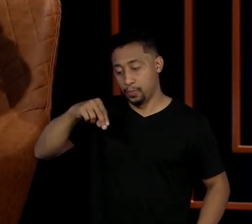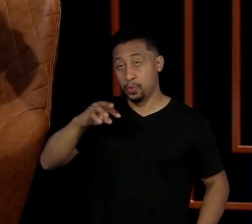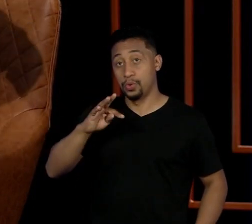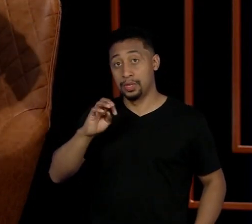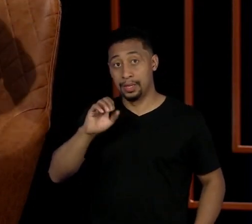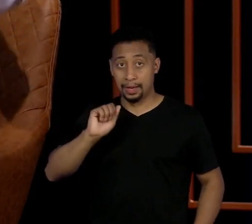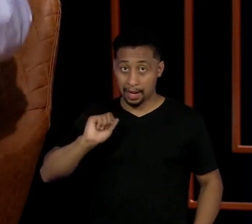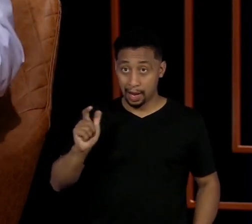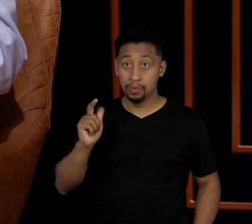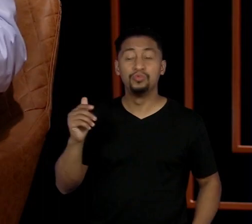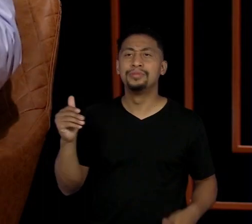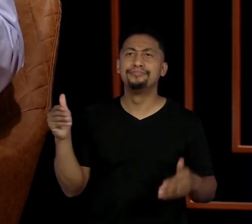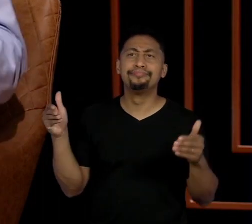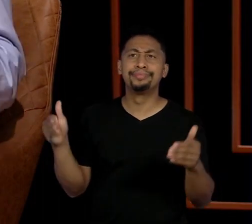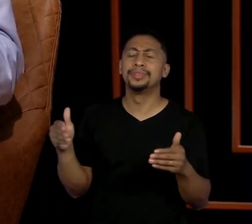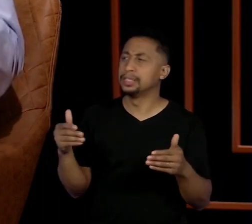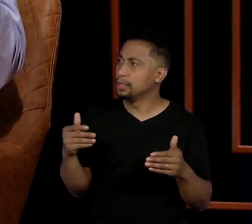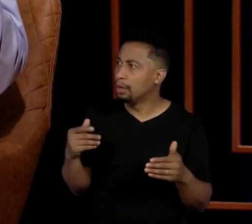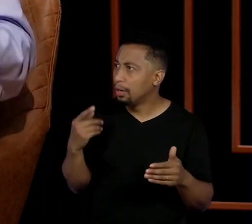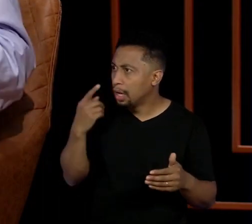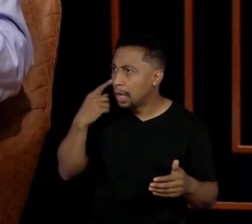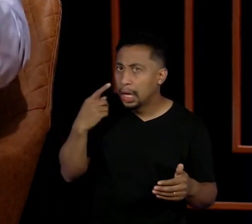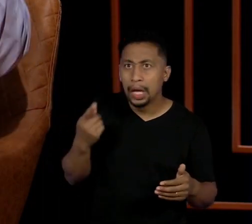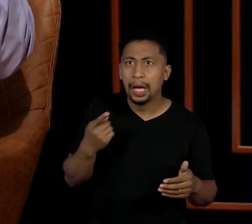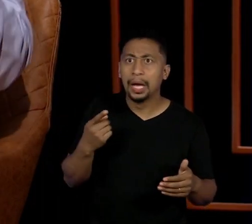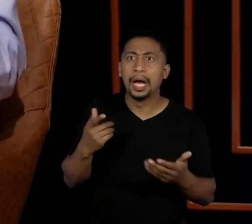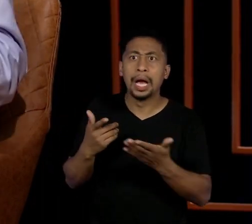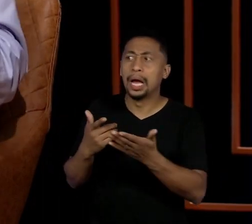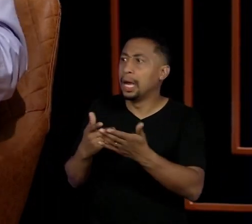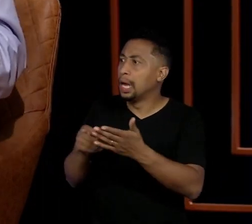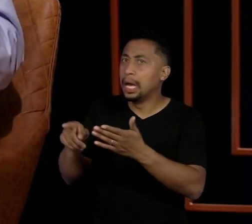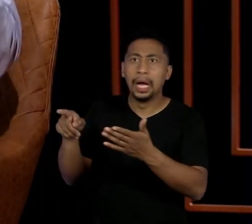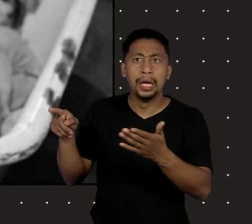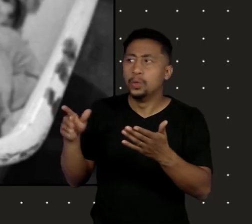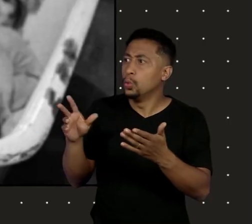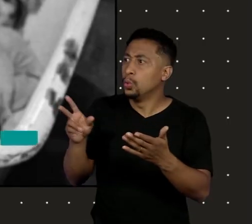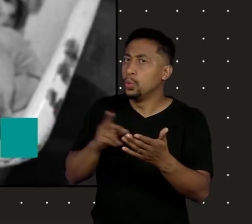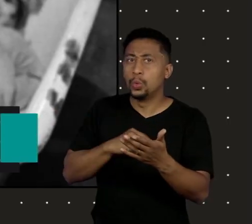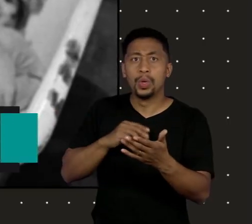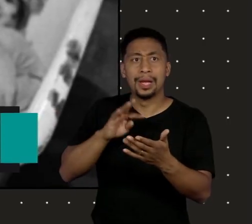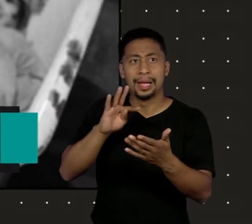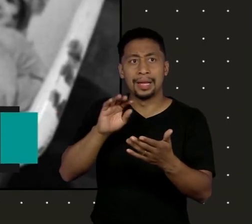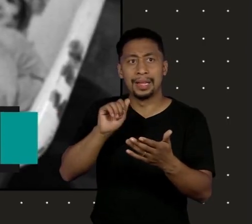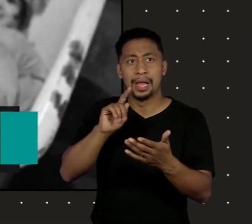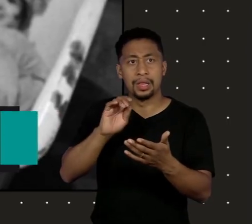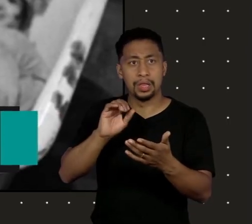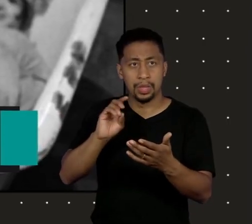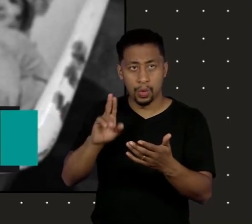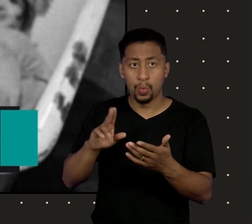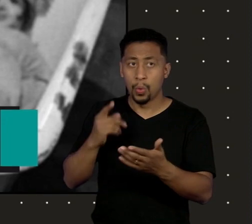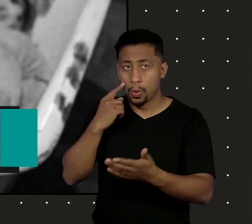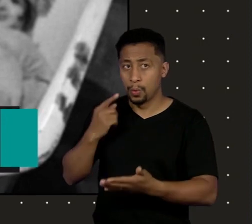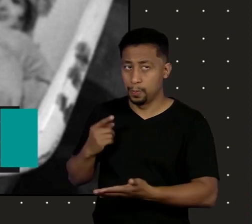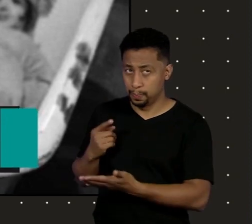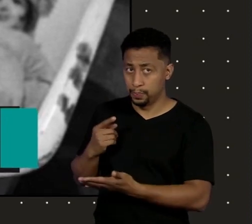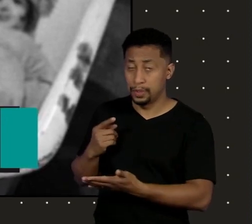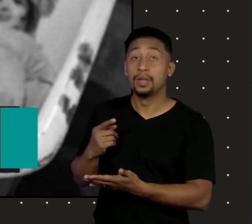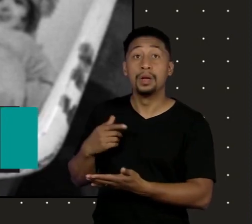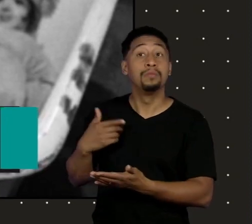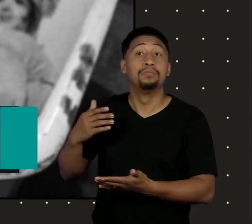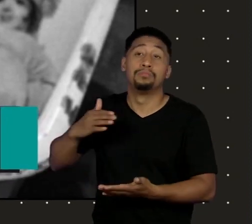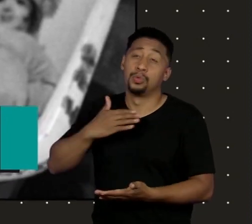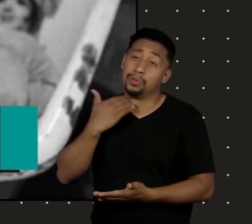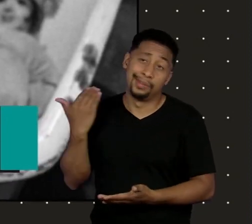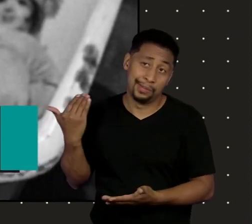a gente deu de cara com a classe morta do Tadeusz Kantor sendo apresentada. O Tadeusz Kantor já tinha acabado de morrer, mas os mesmos atores que